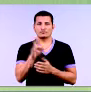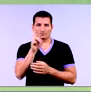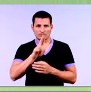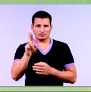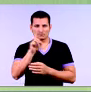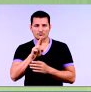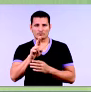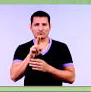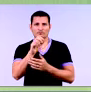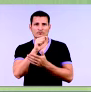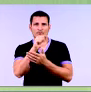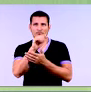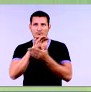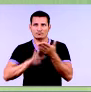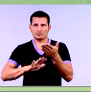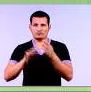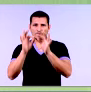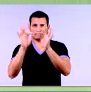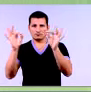aqui, ó, o texto.